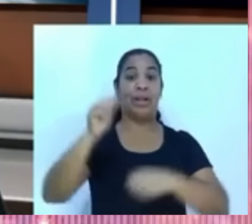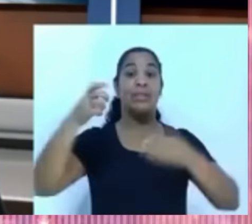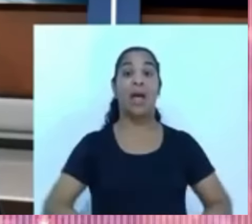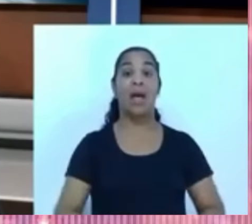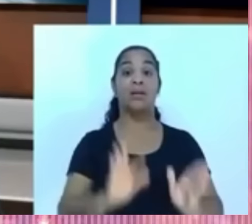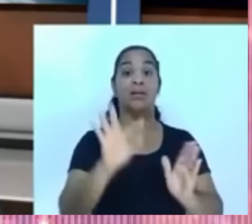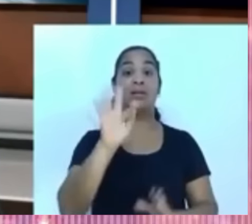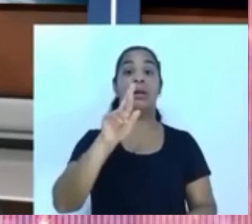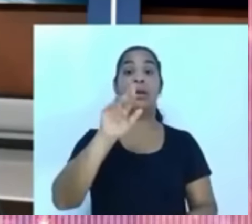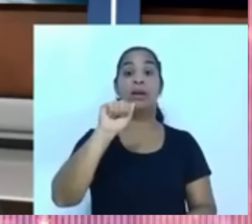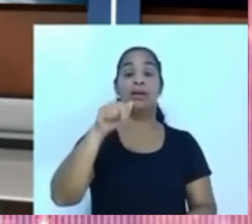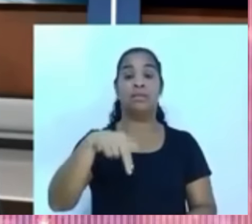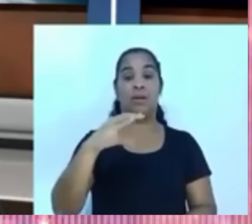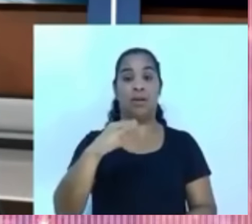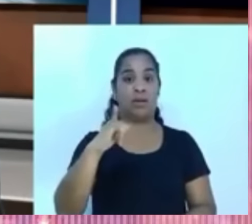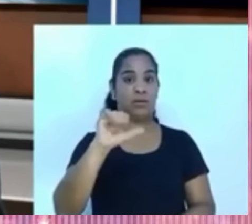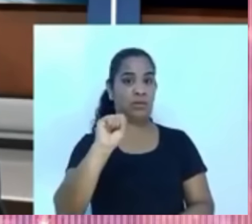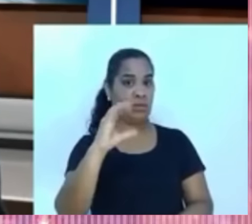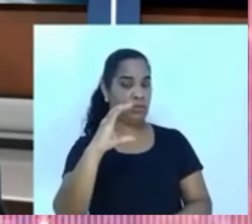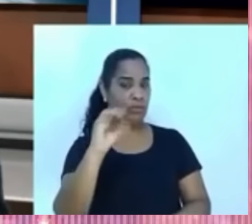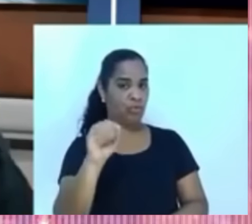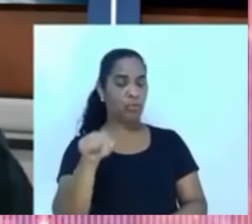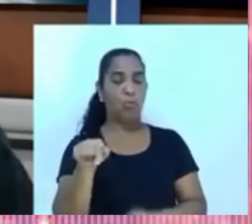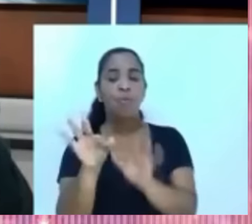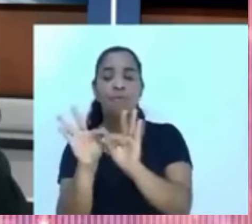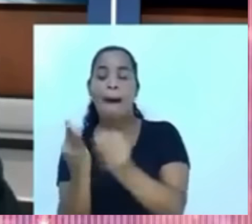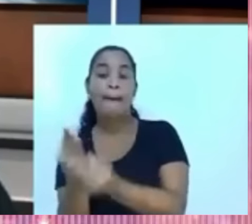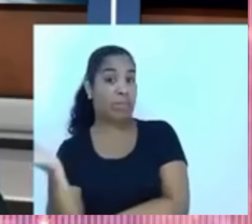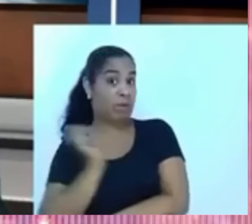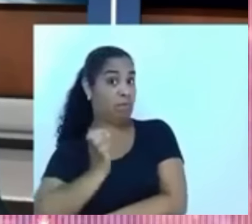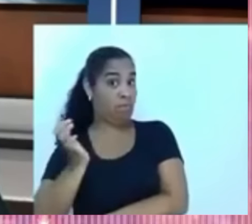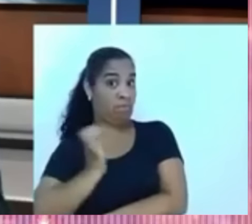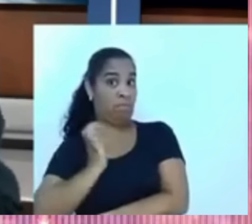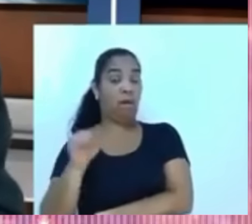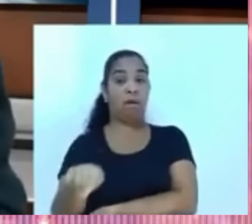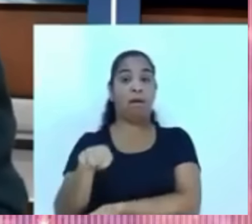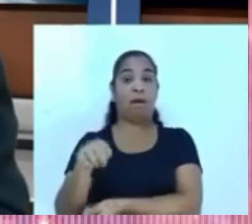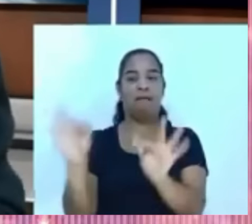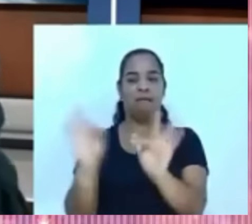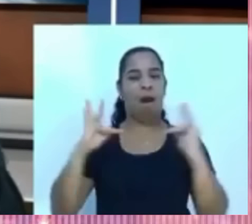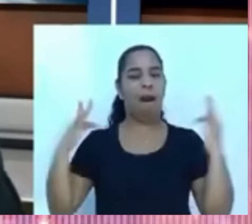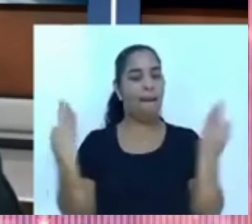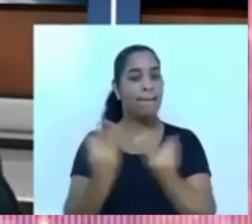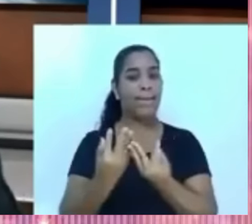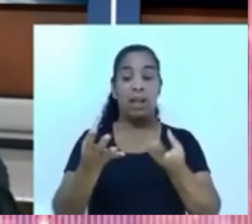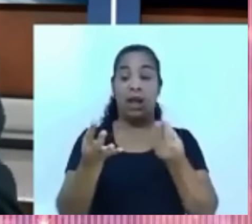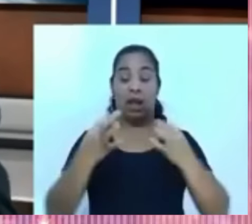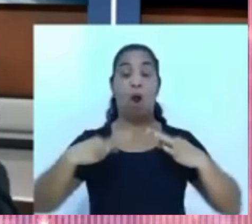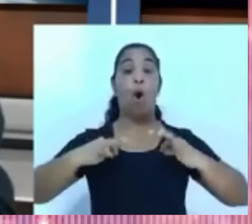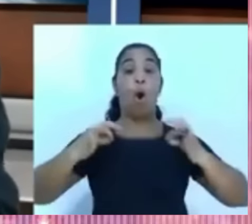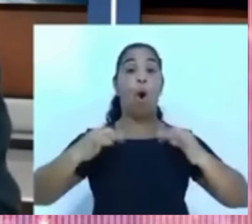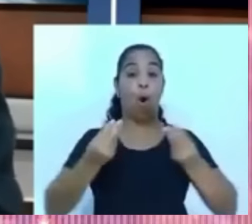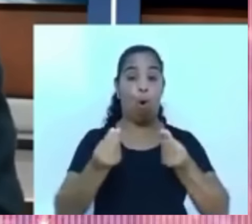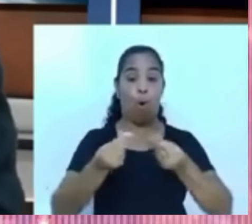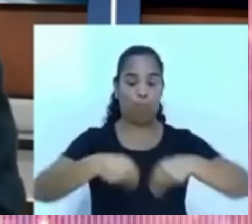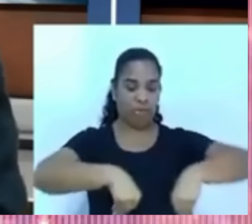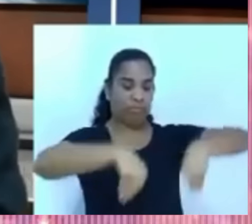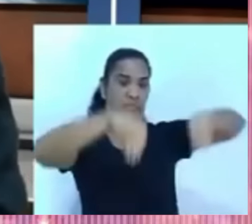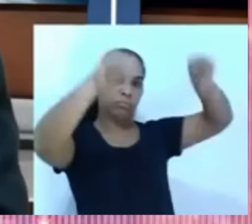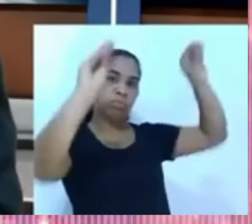Modesto pequeno de uma família rica de uma família que trabalhava com tecidos seu pai era um excelente